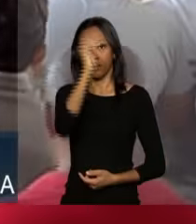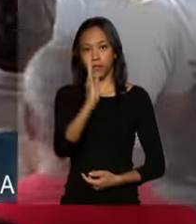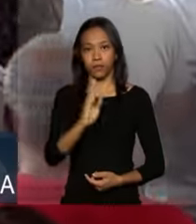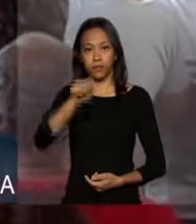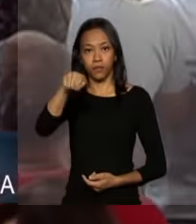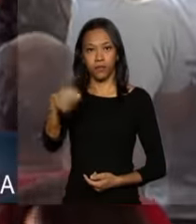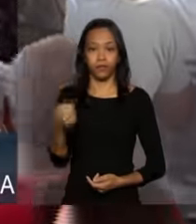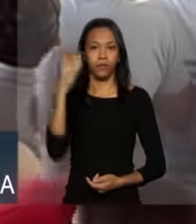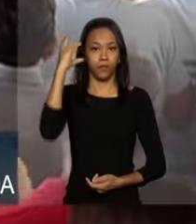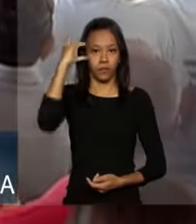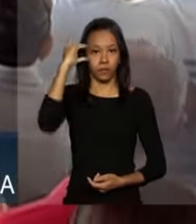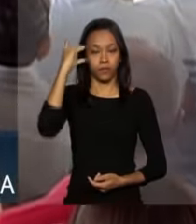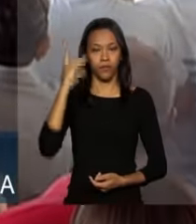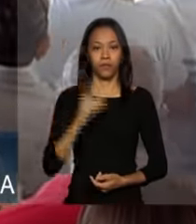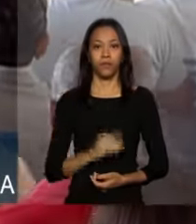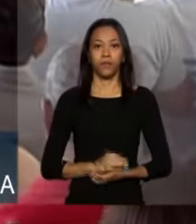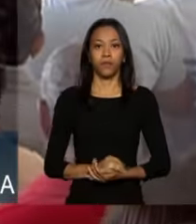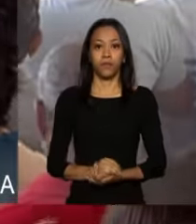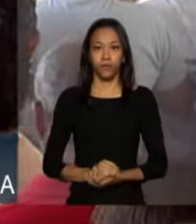Rousseff.